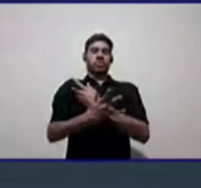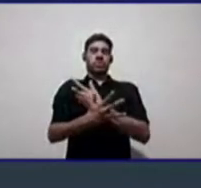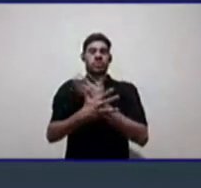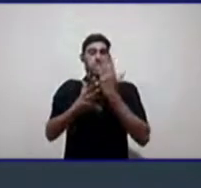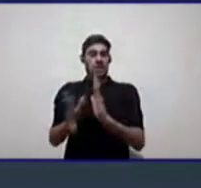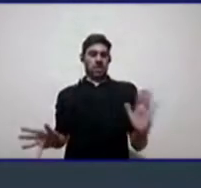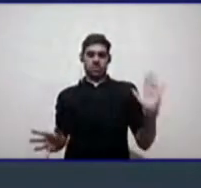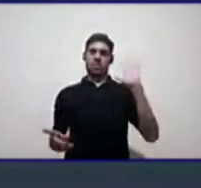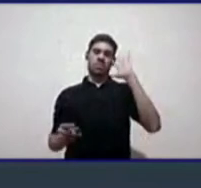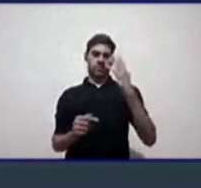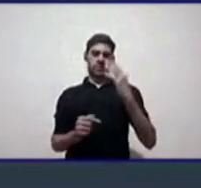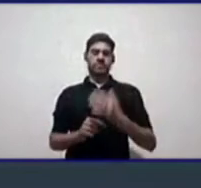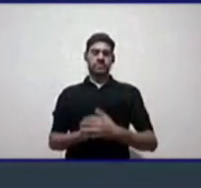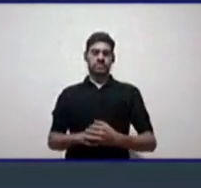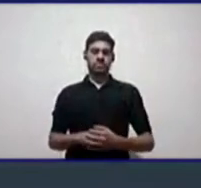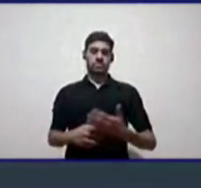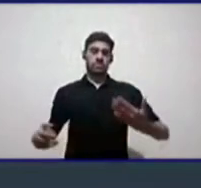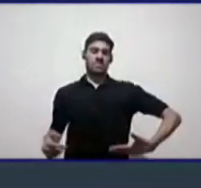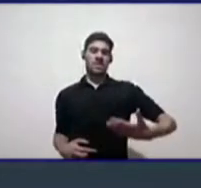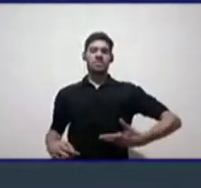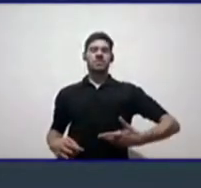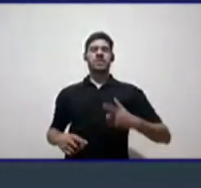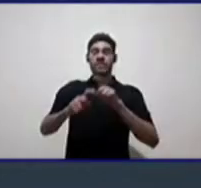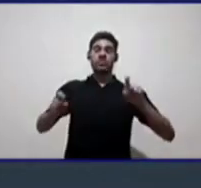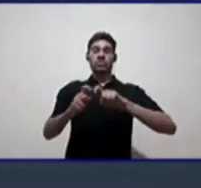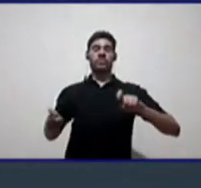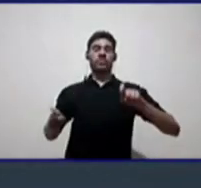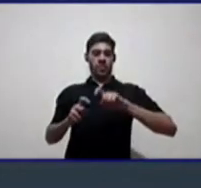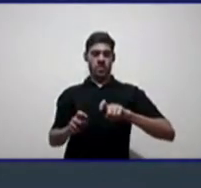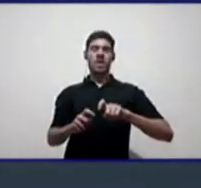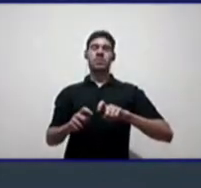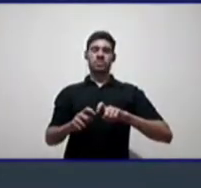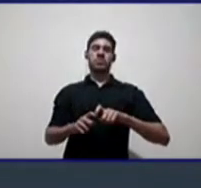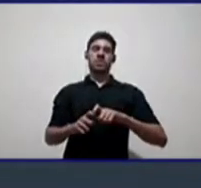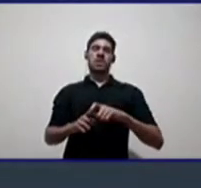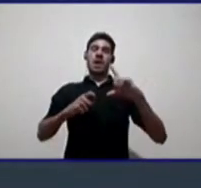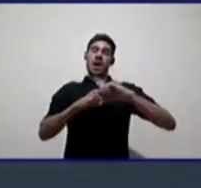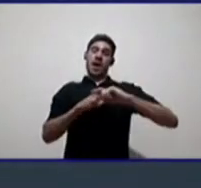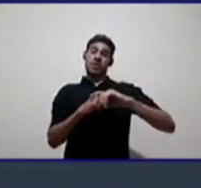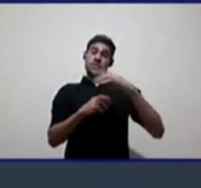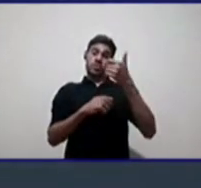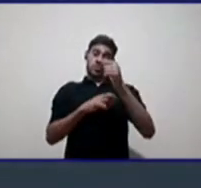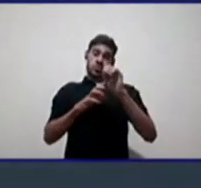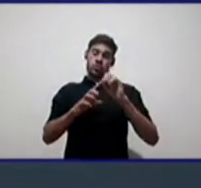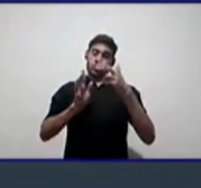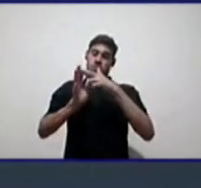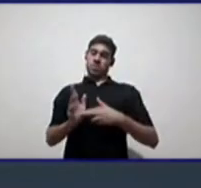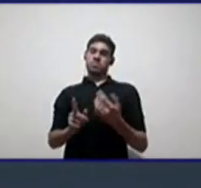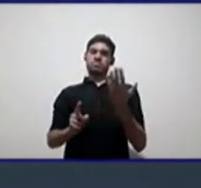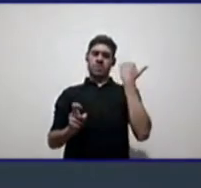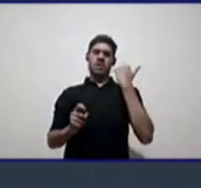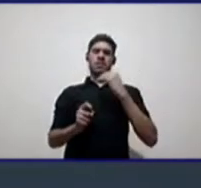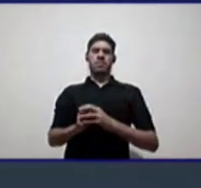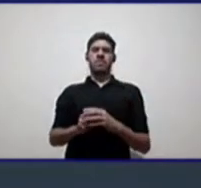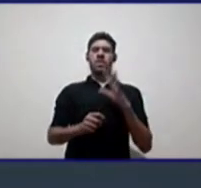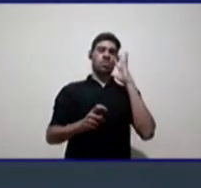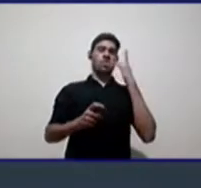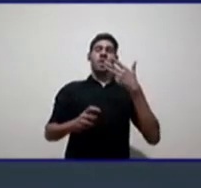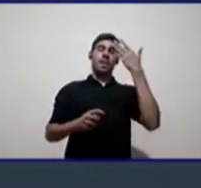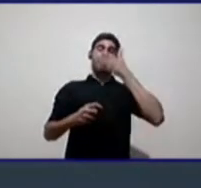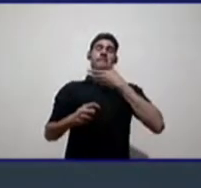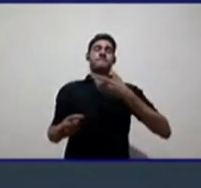sanada. Serviços de informática. O artigo 18 da resolução da época estabelece que a comprovação